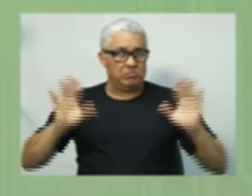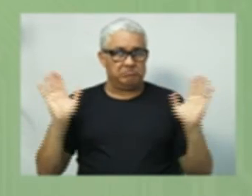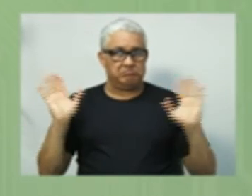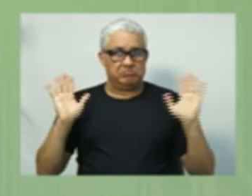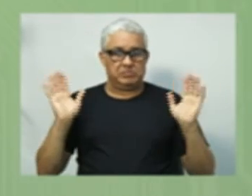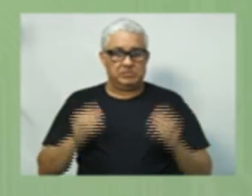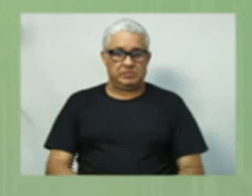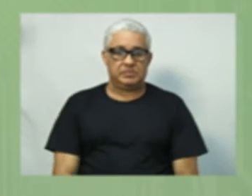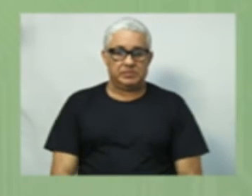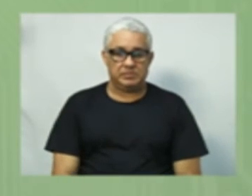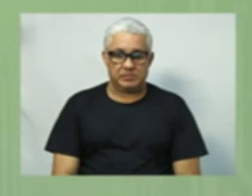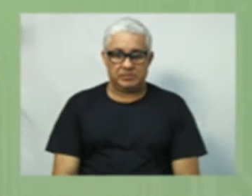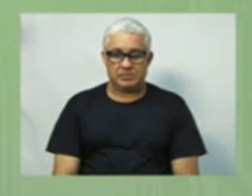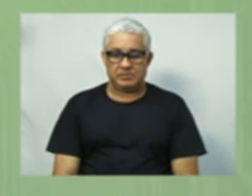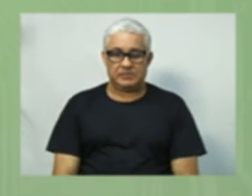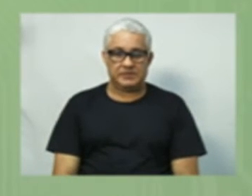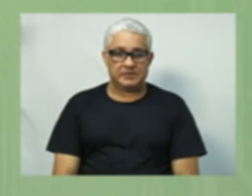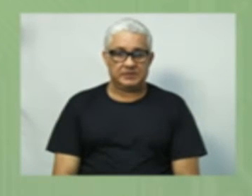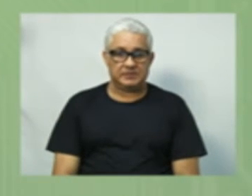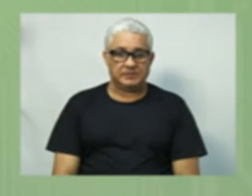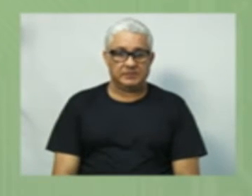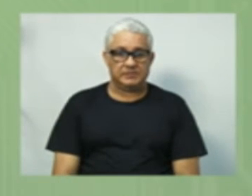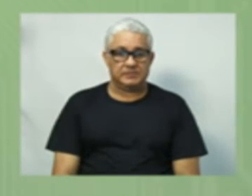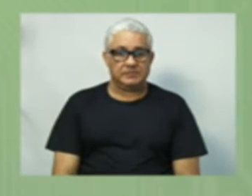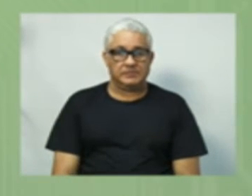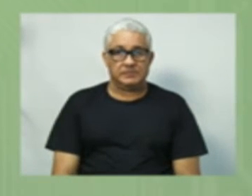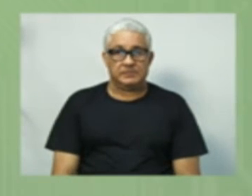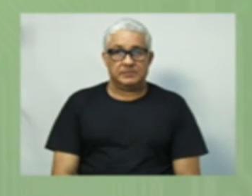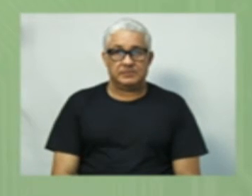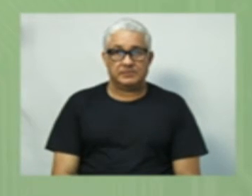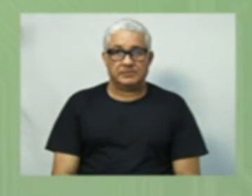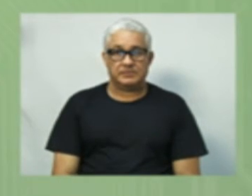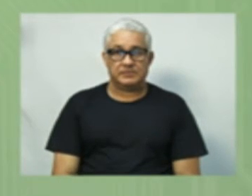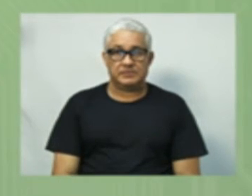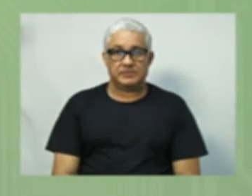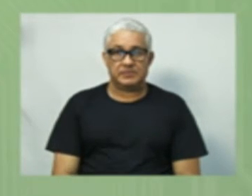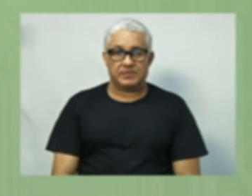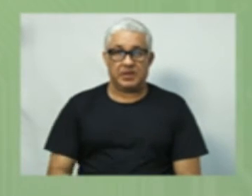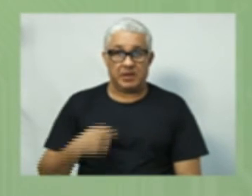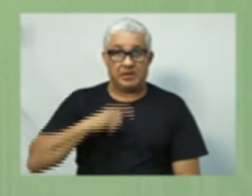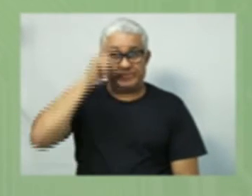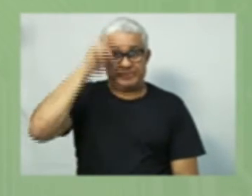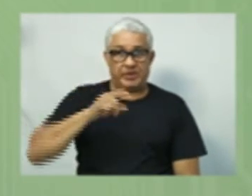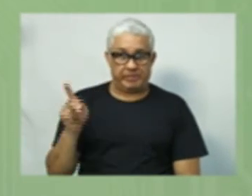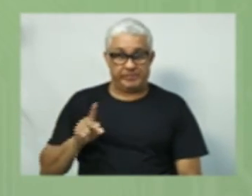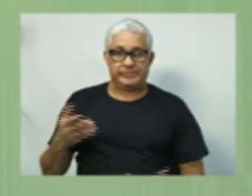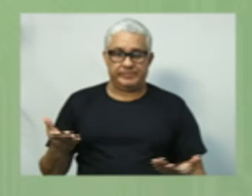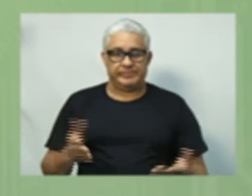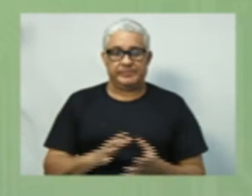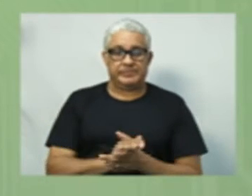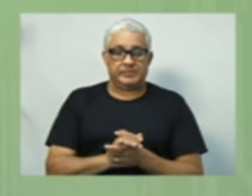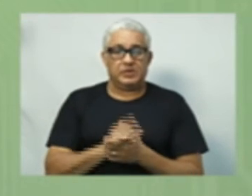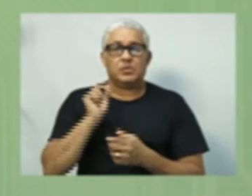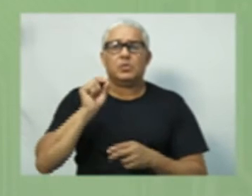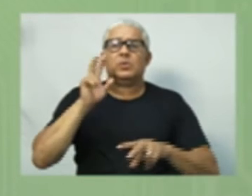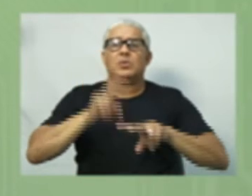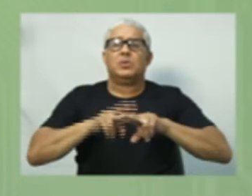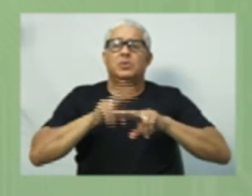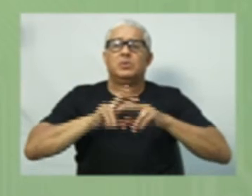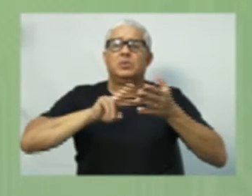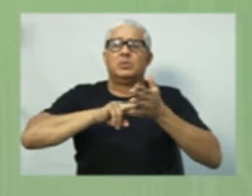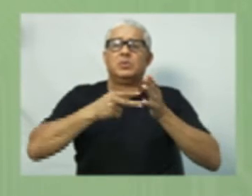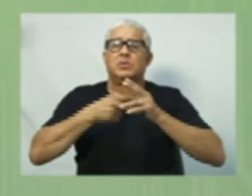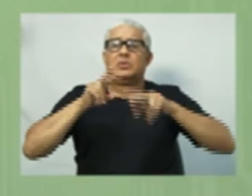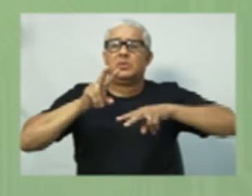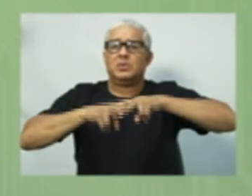lá. Opa, peraí, agora eu falo, hein? Mas eu vou falar com o professor, não sou o Vitor não, hein? Se atentem aí. O que dá cadeia?